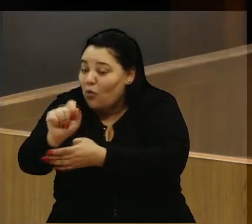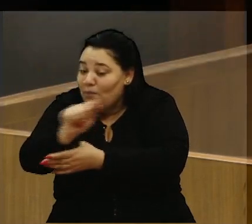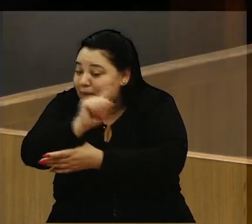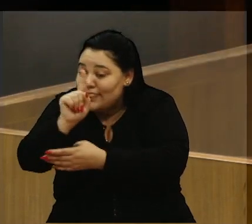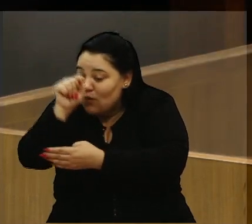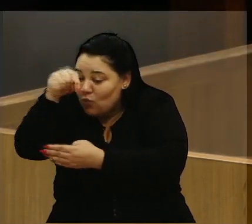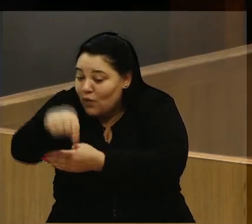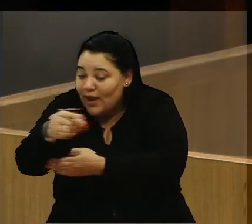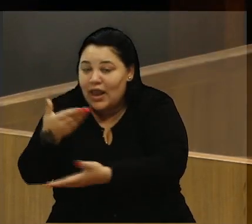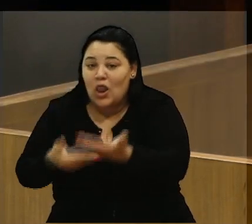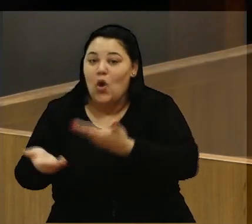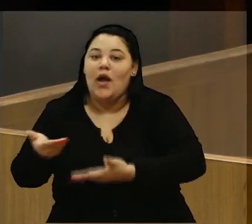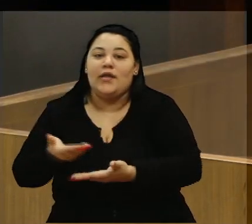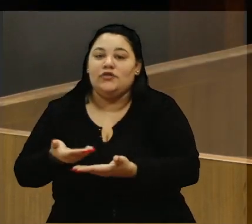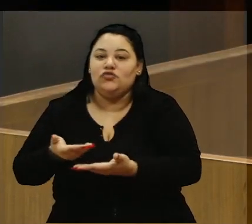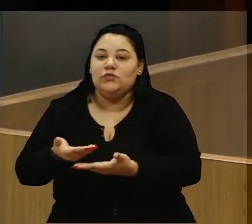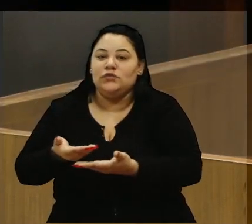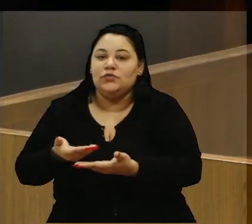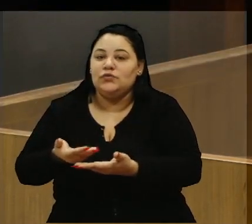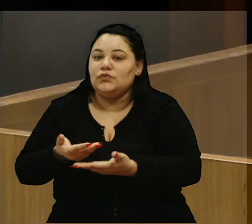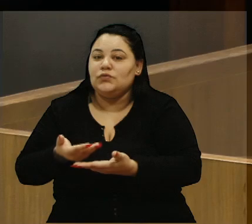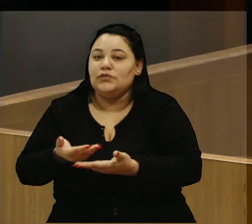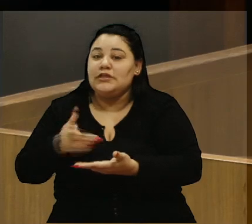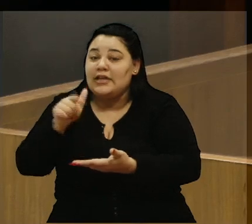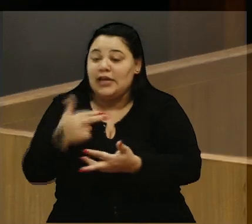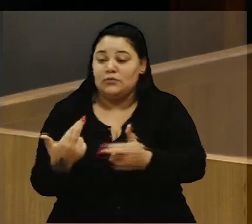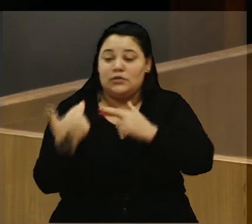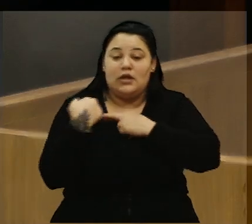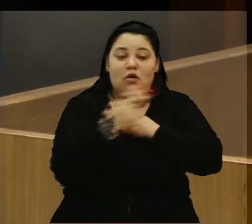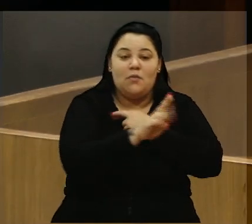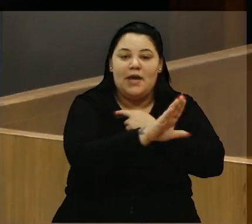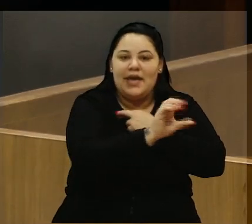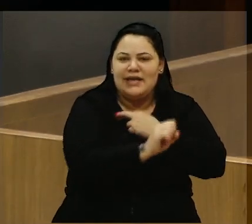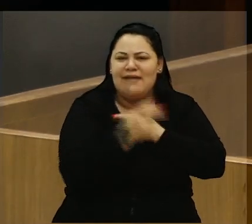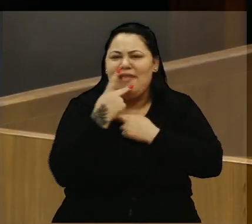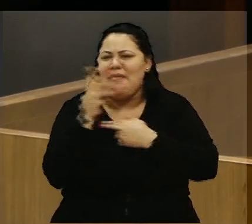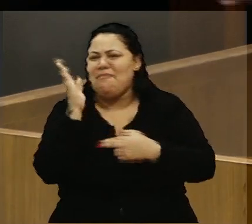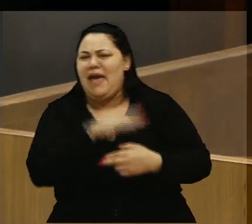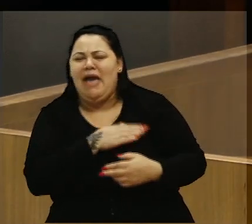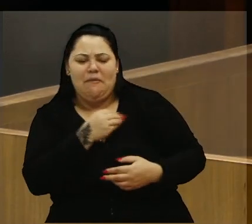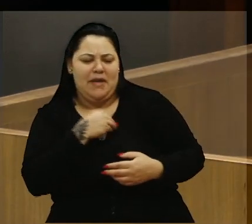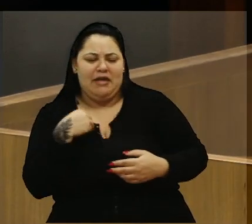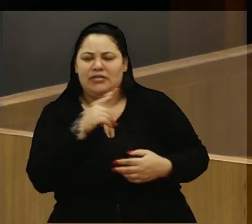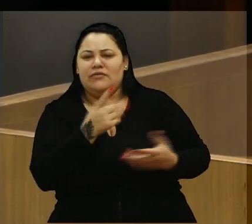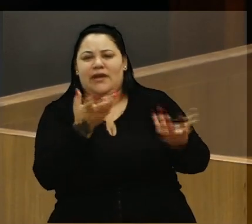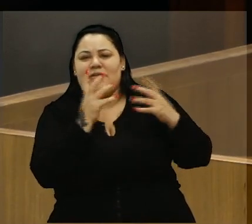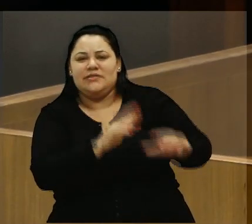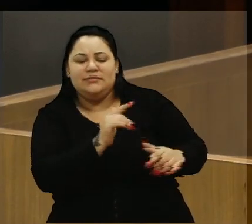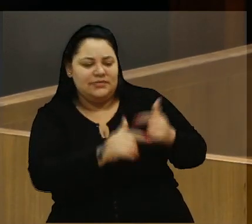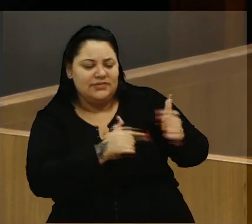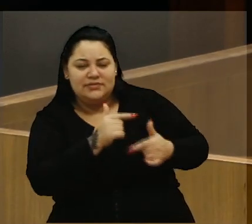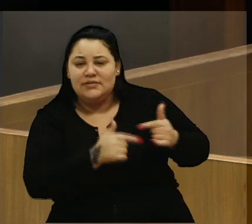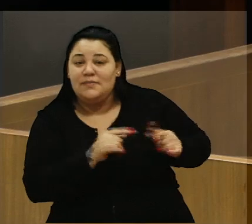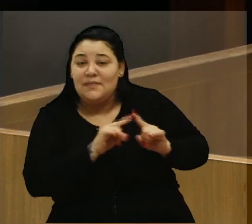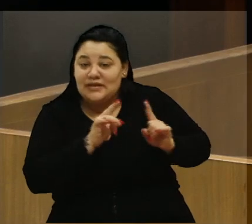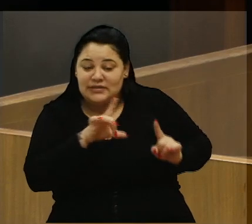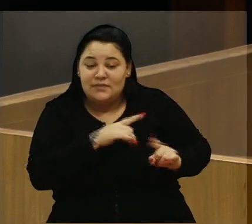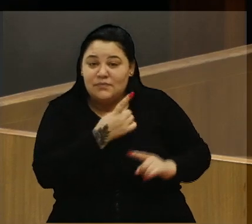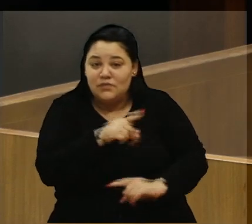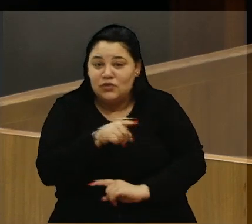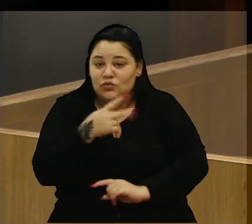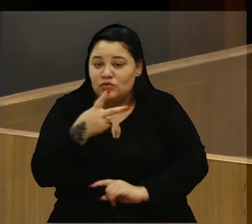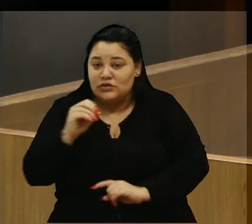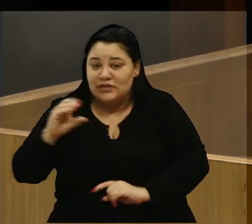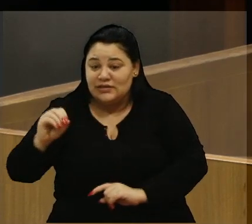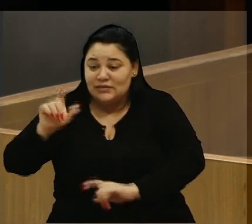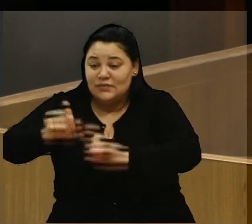onde deveria ser na UBS. E aí a gente fala mal porque os médicos não querem trabalhar, porque não sei o que lá. Mas aqui são 1.200 pessoas